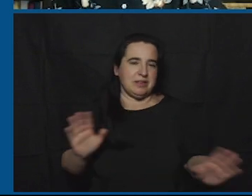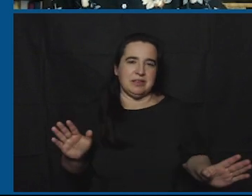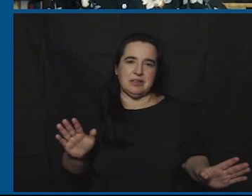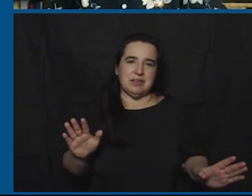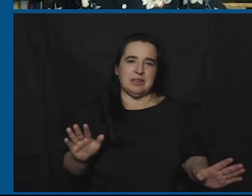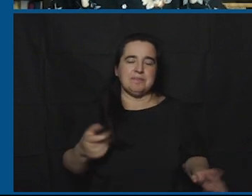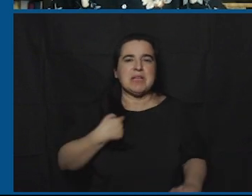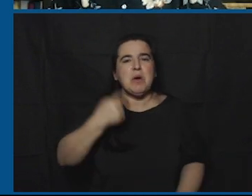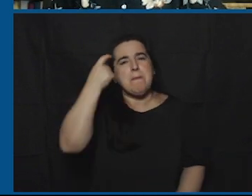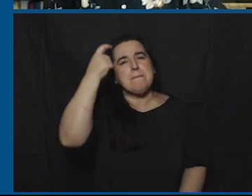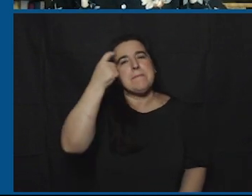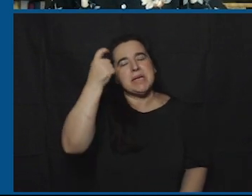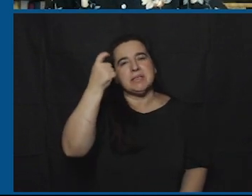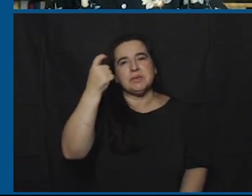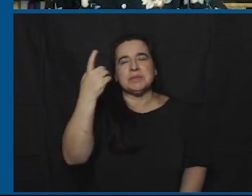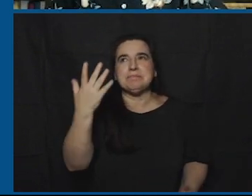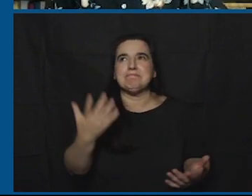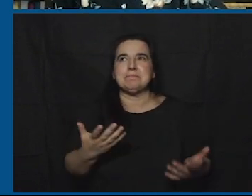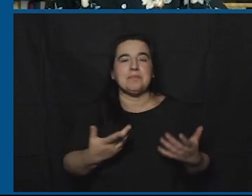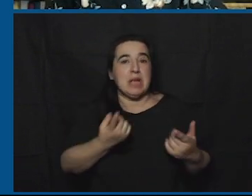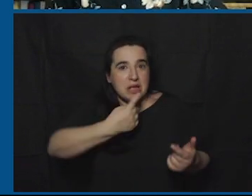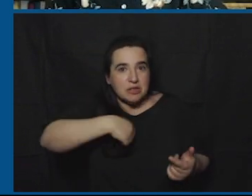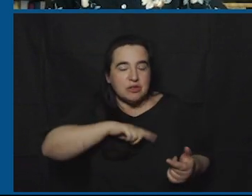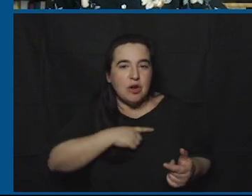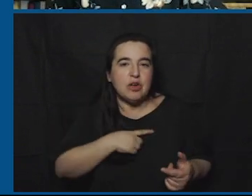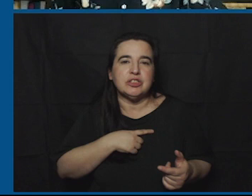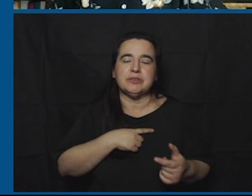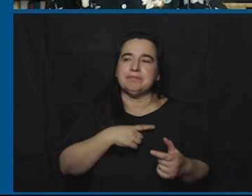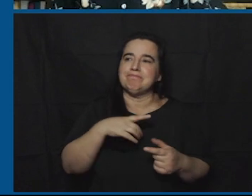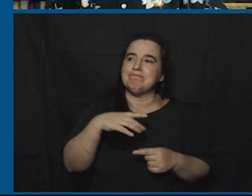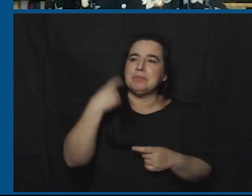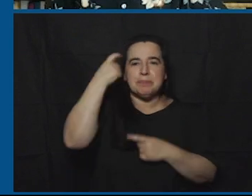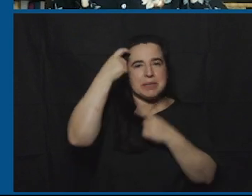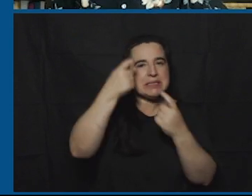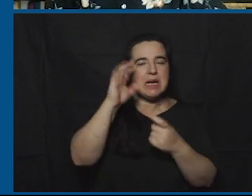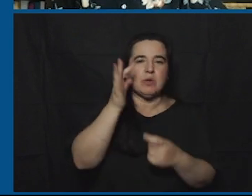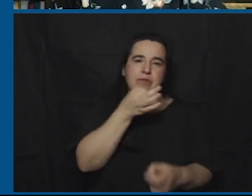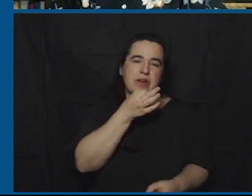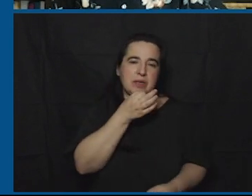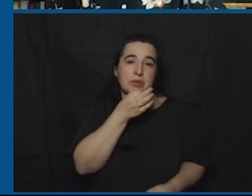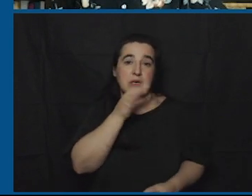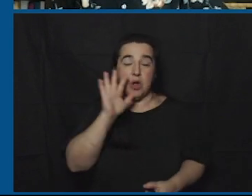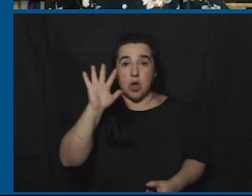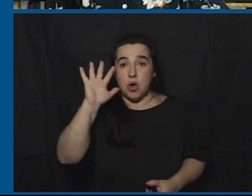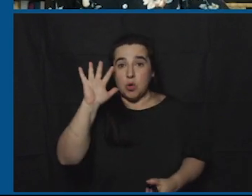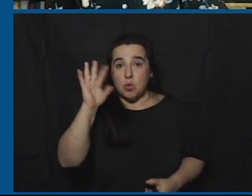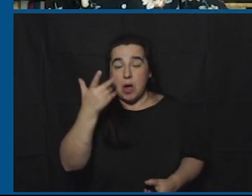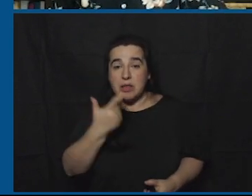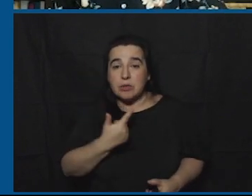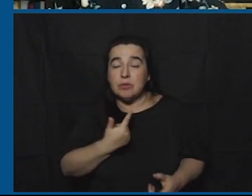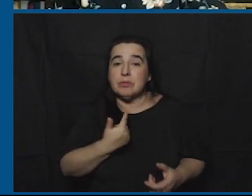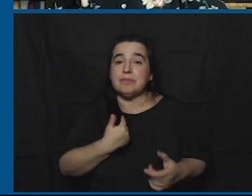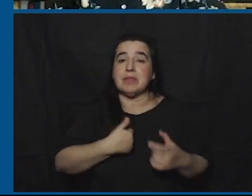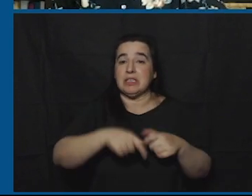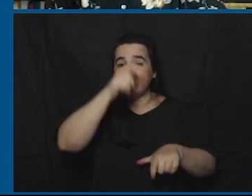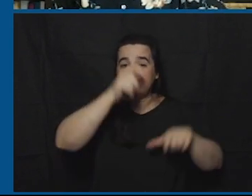penso que há aqui algo que nós deveríamos considerar quando falamos nisto. Quando persistiram